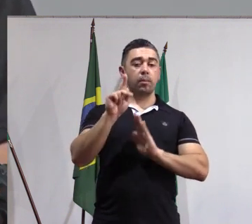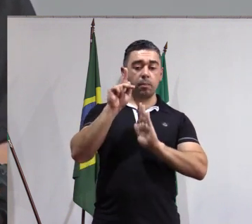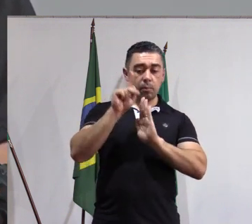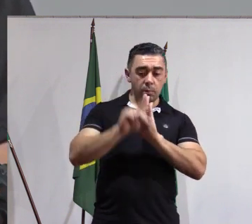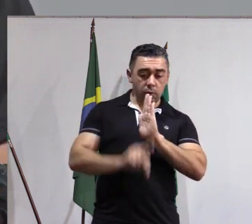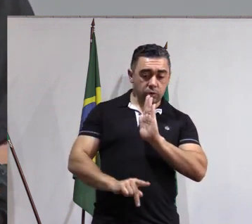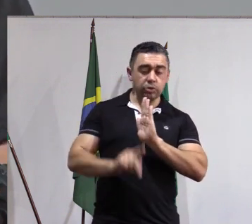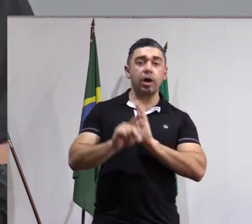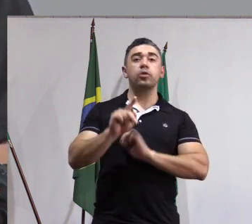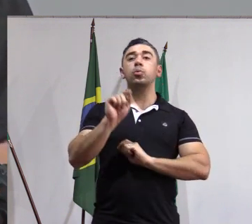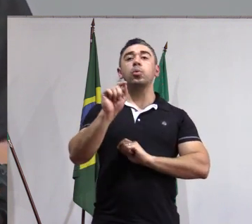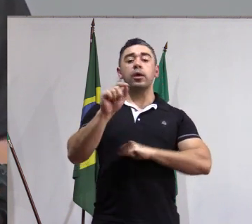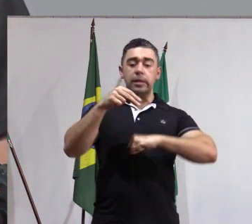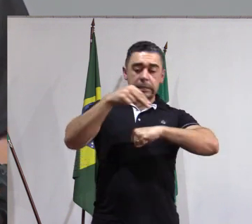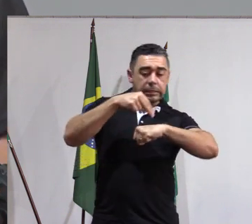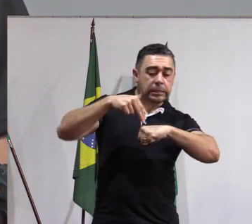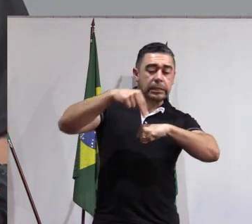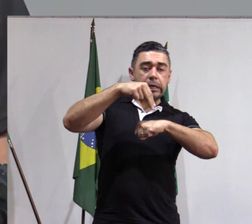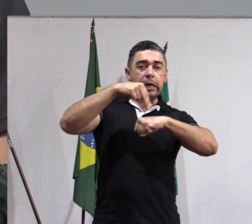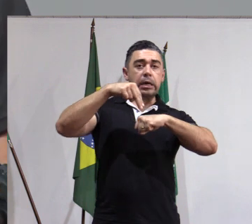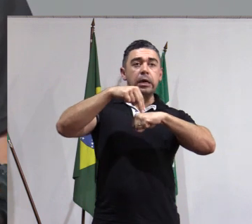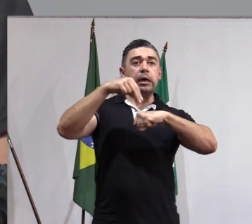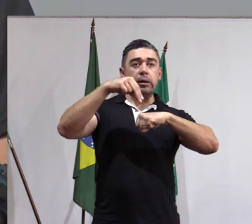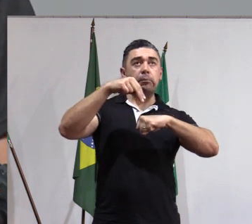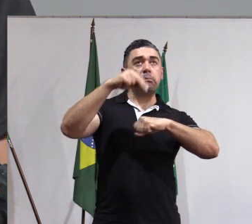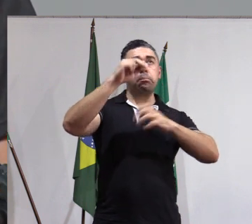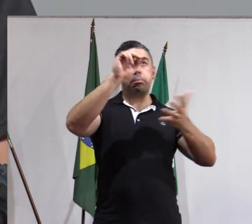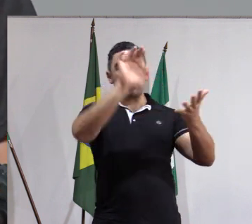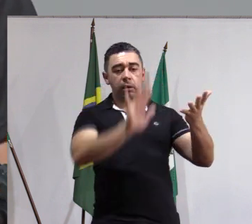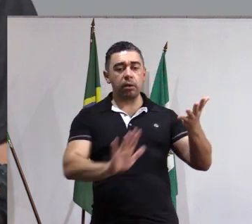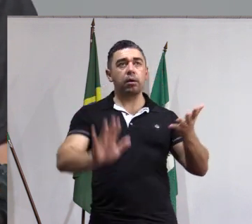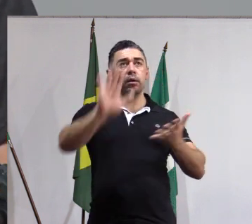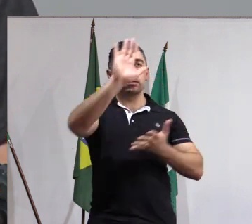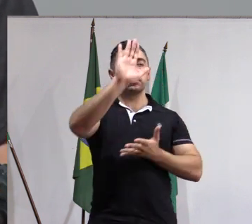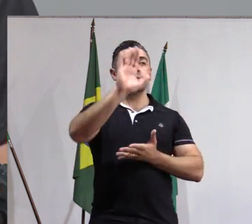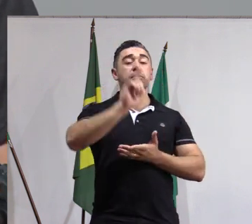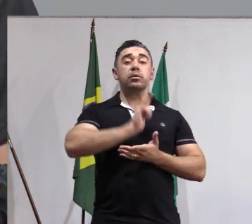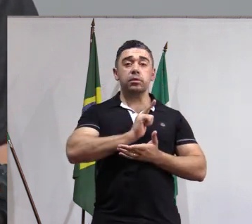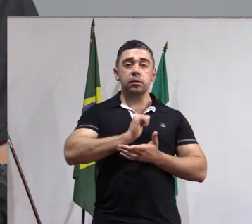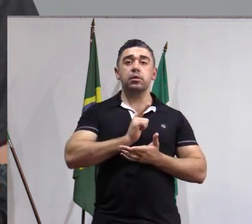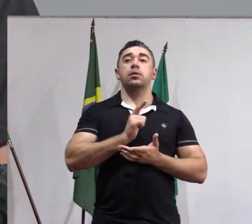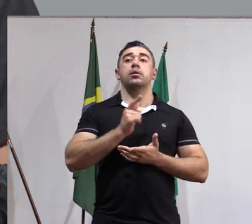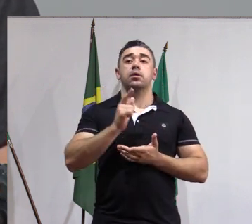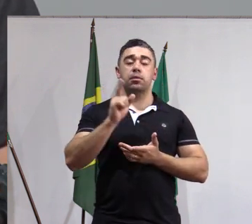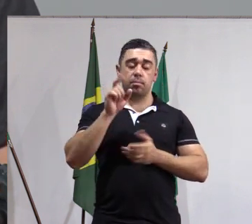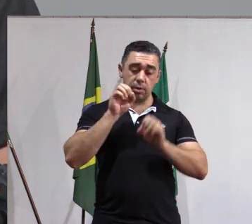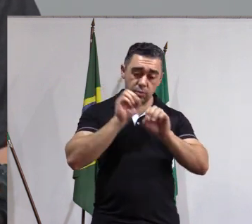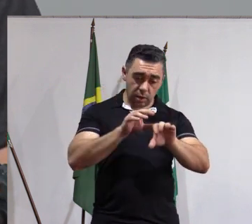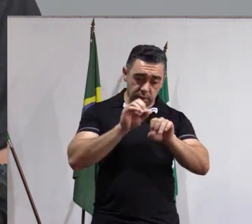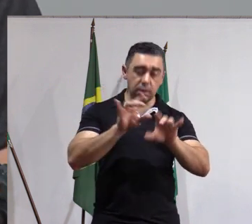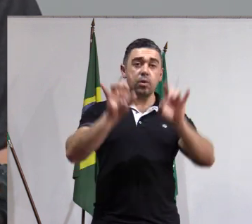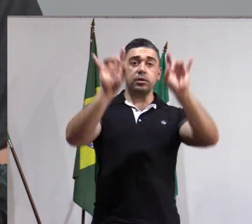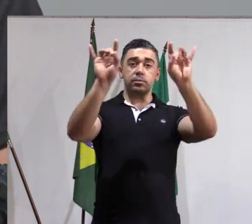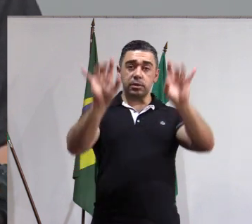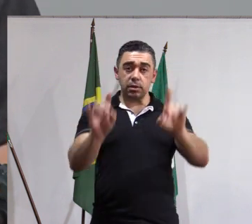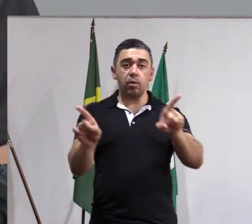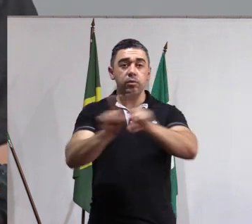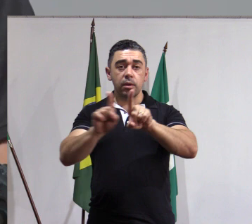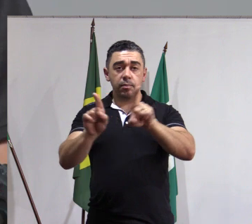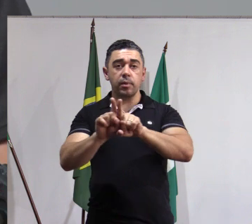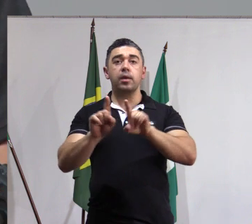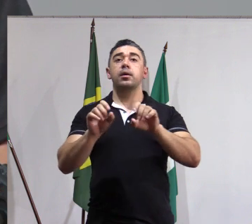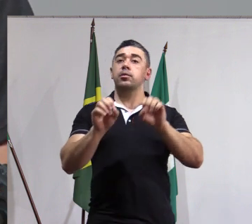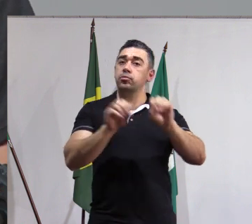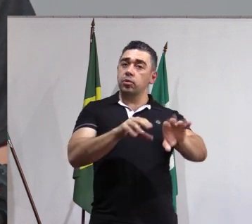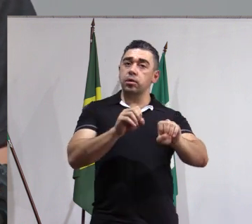de nação, qual é o projeto que tem se colocado para a educação, em especial para a educação pública